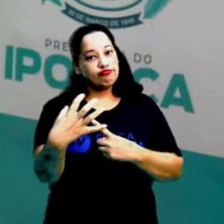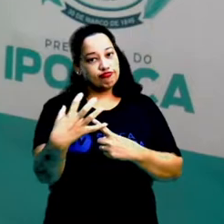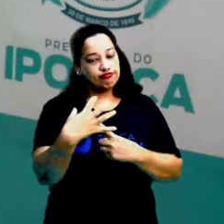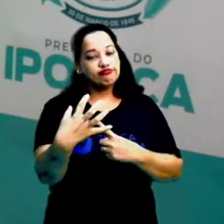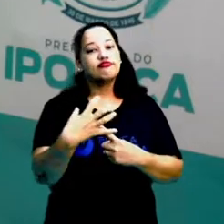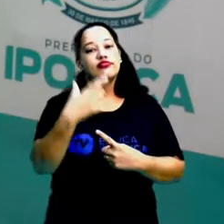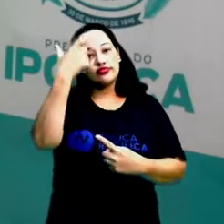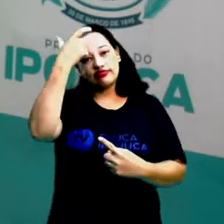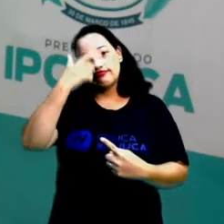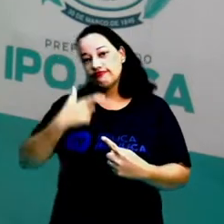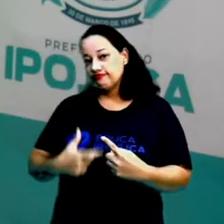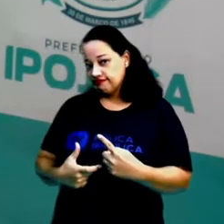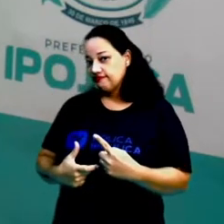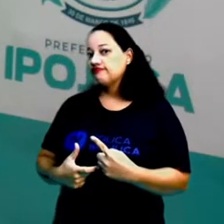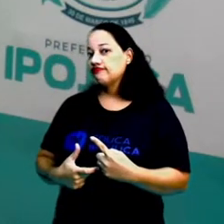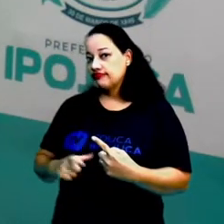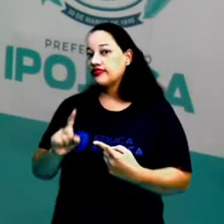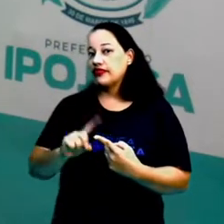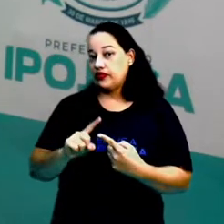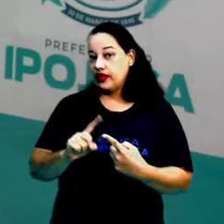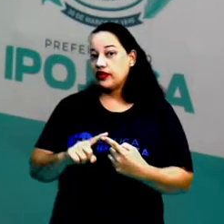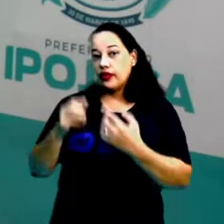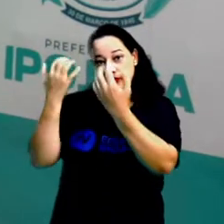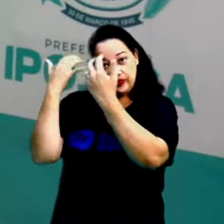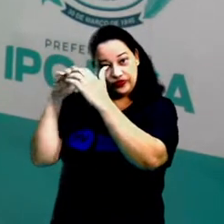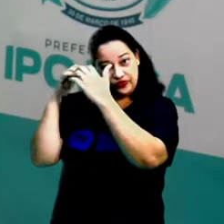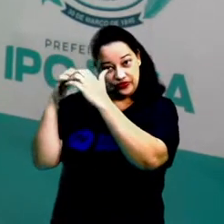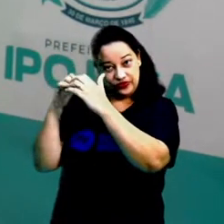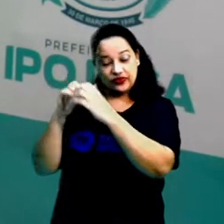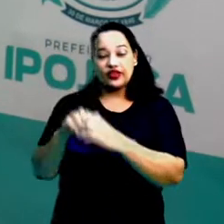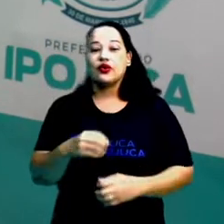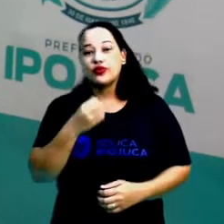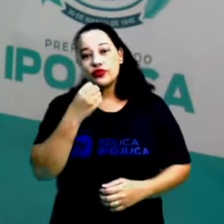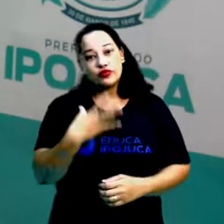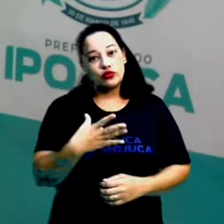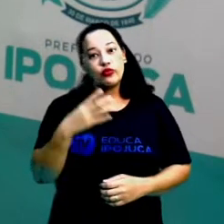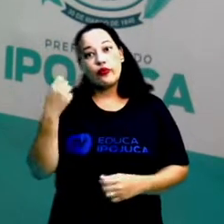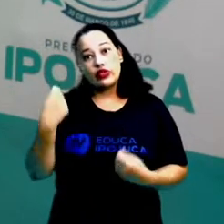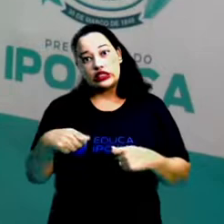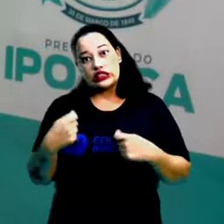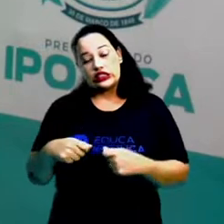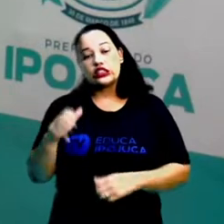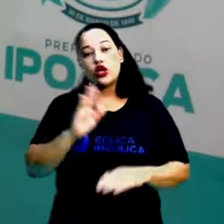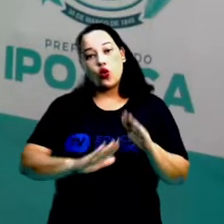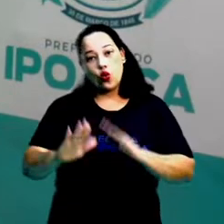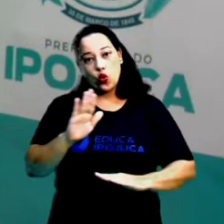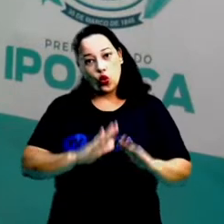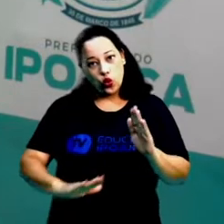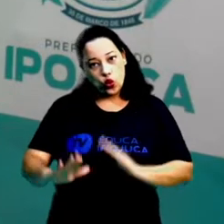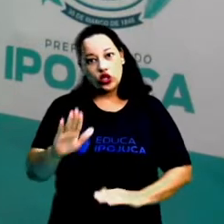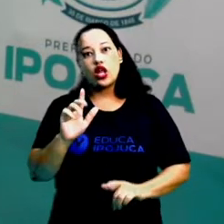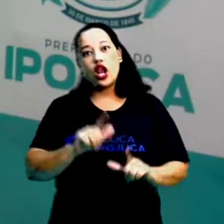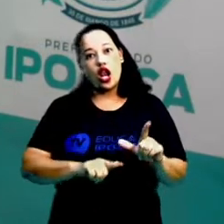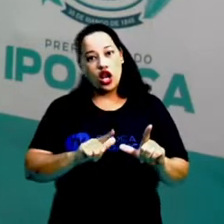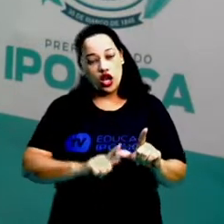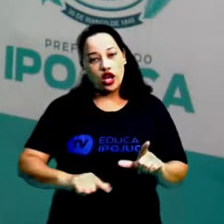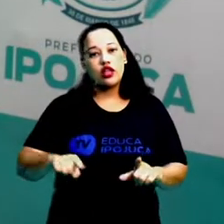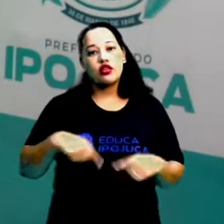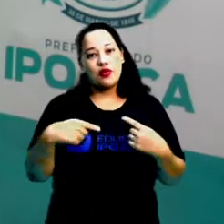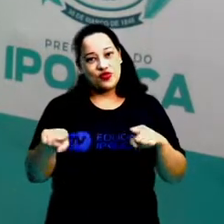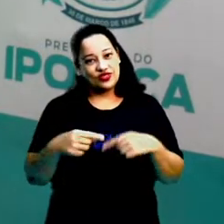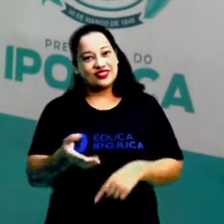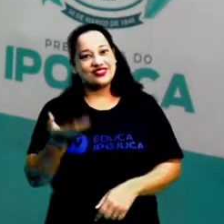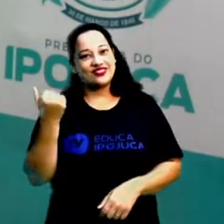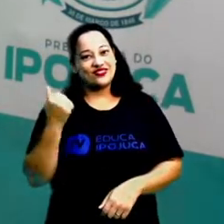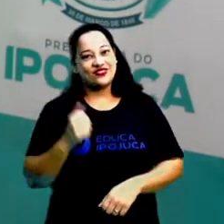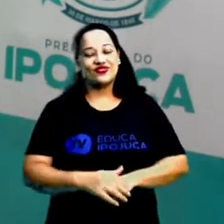caráter como também no seu intelecto. Então nós precisamos ter bastante cuidado com a letra das músicas que nós escutamos por aí, tá bom? Let's